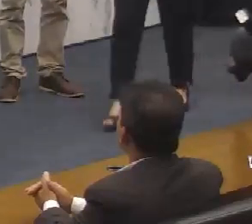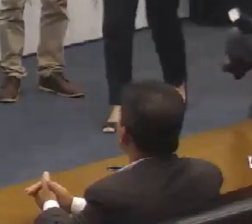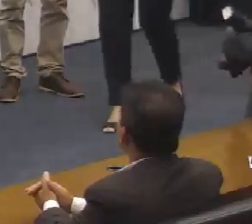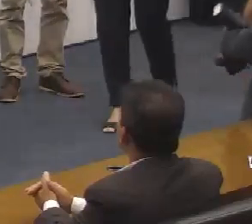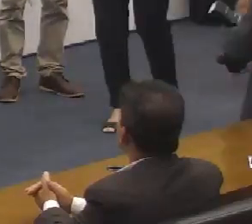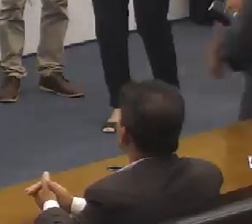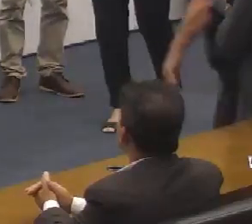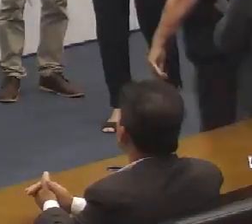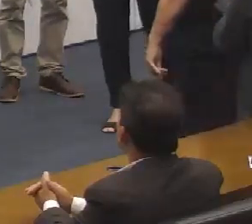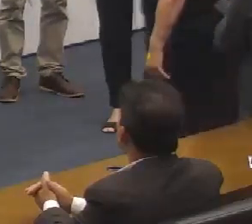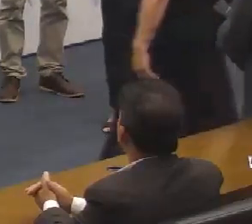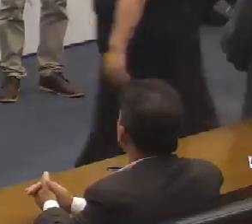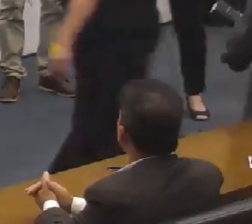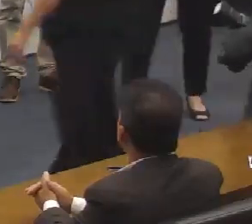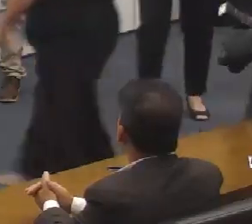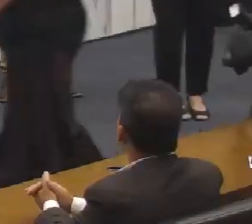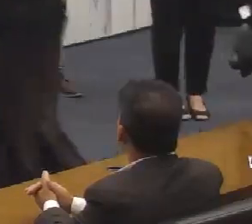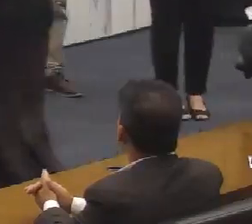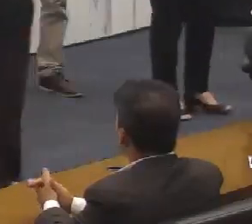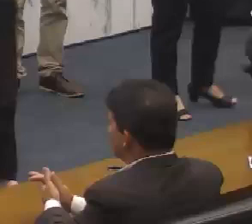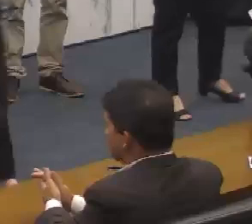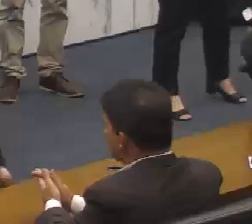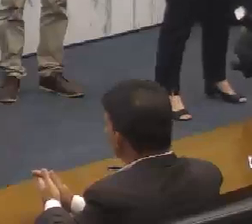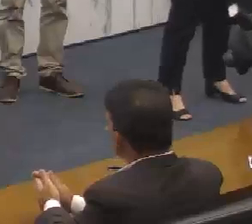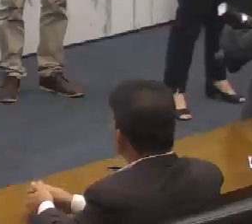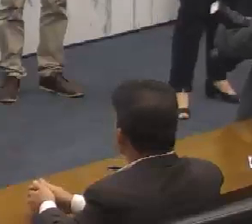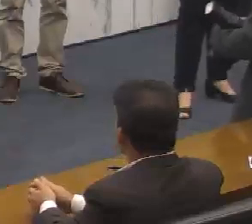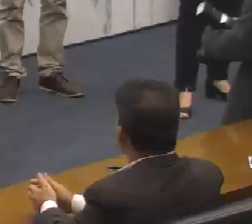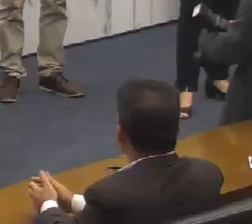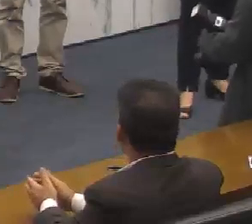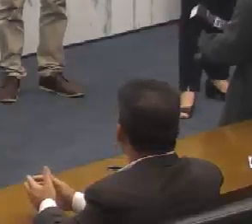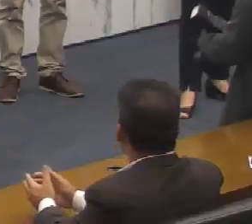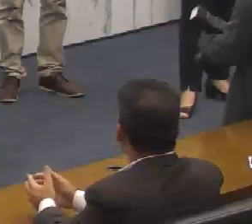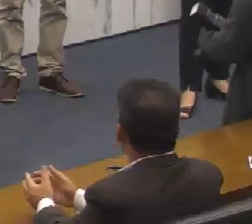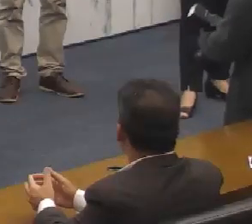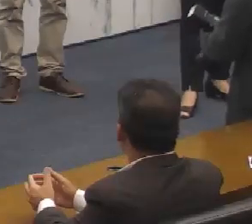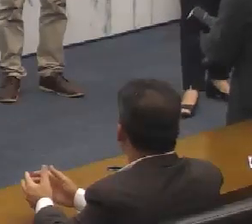Laia, laia, laia,